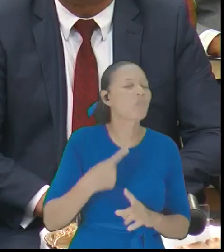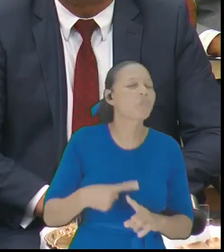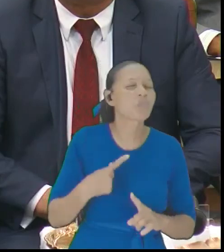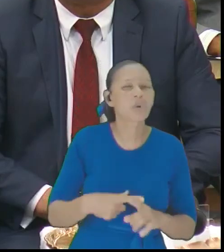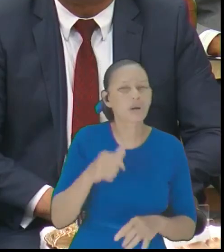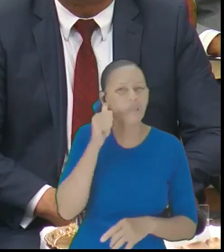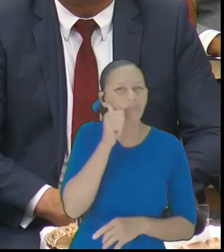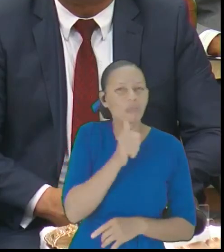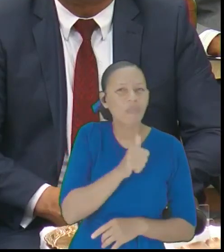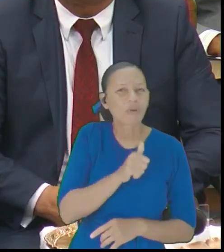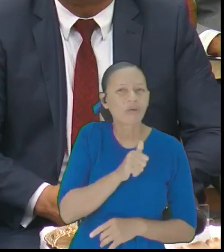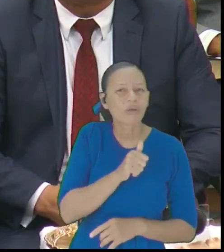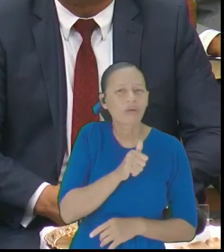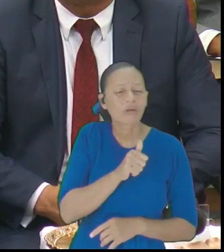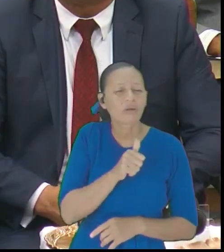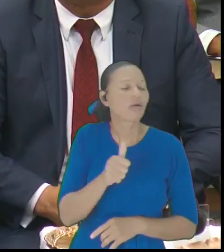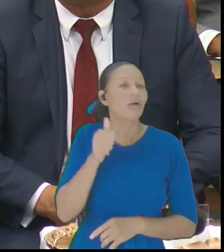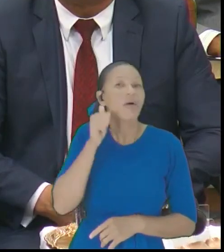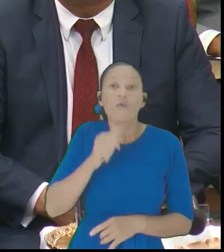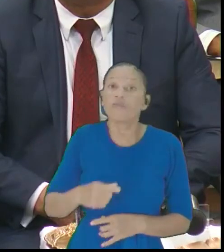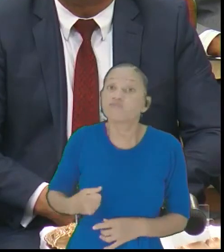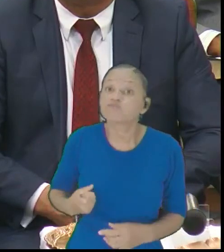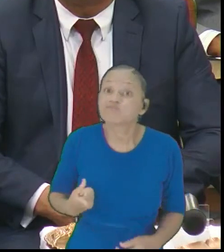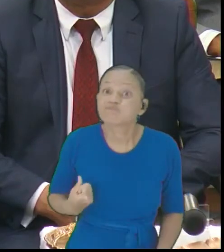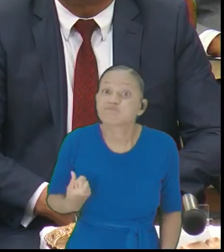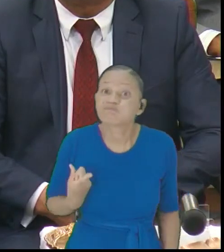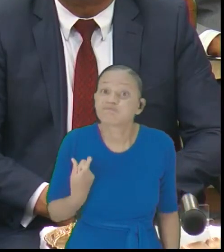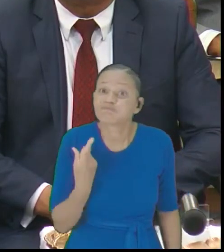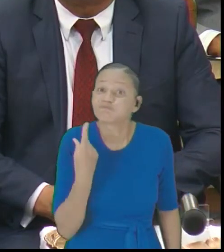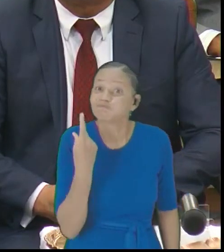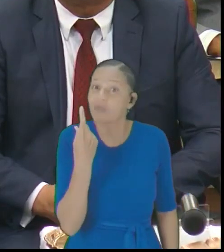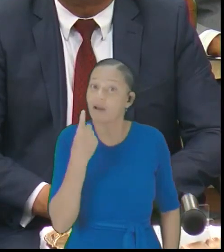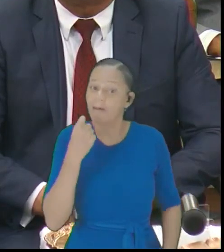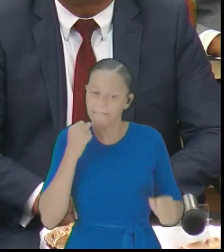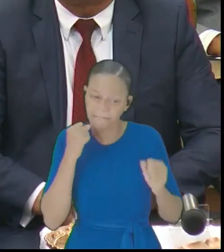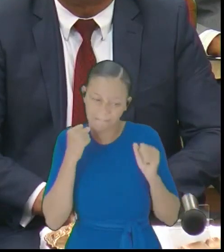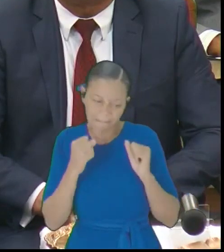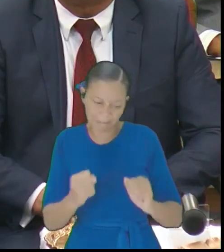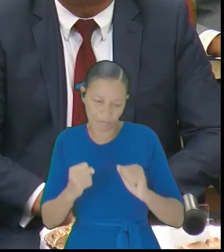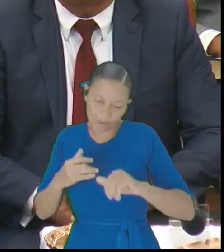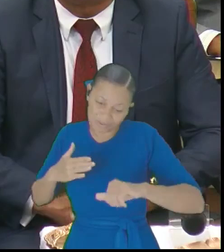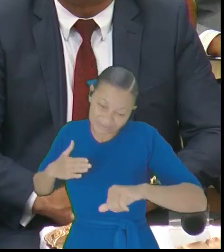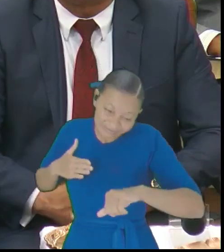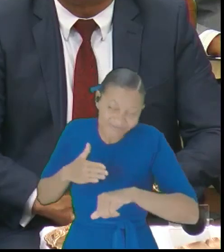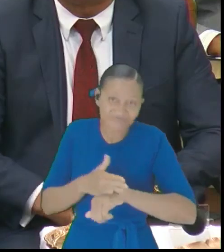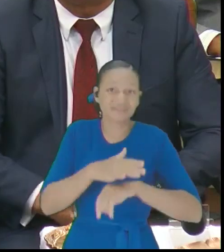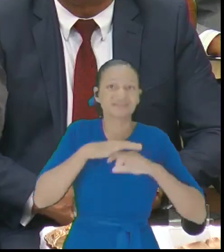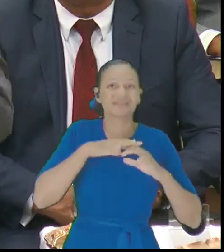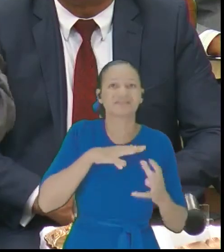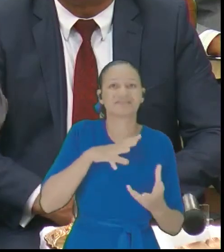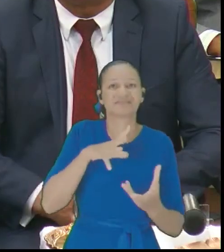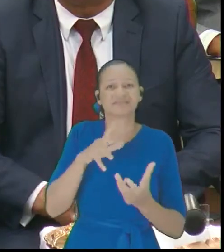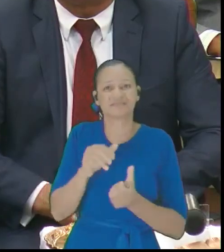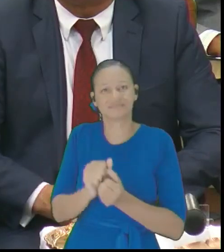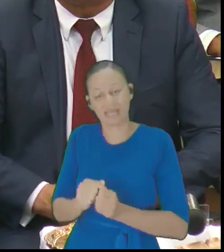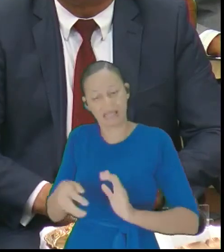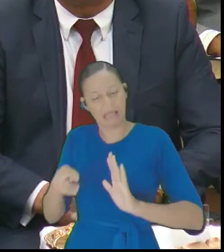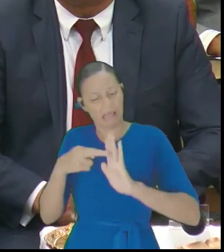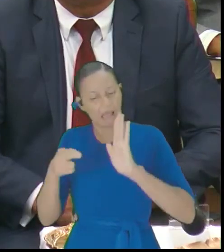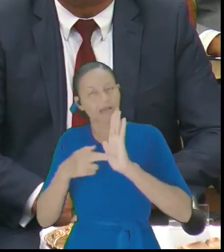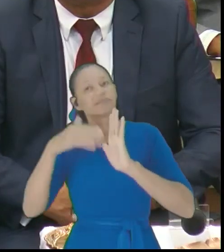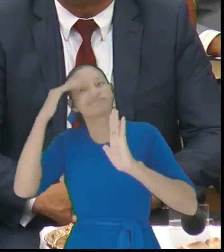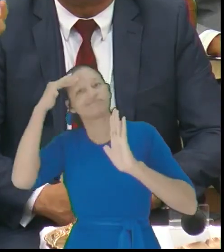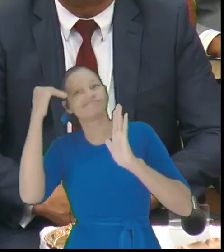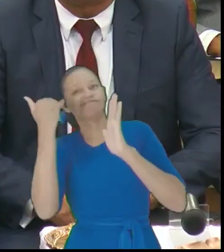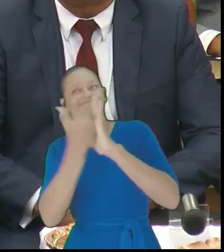mulher? O único meio pelo qual alguém pode acessar o mundo. Deus não viola a palavra,